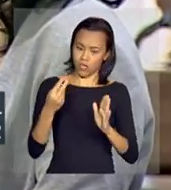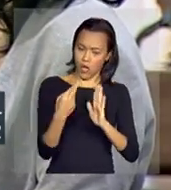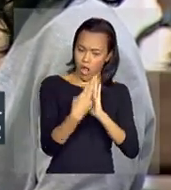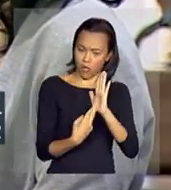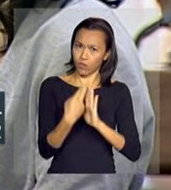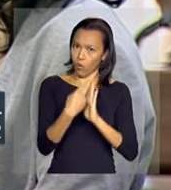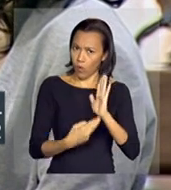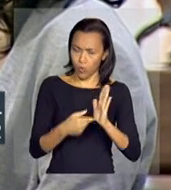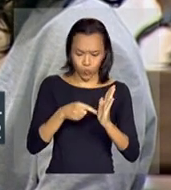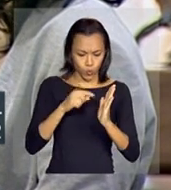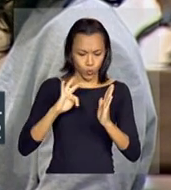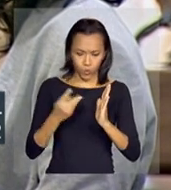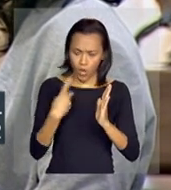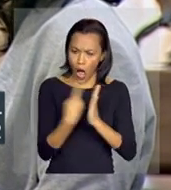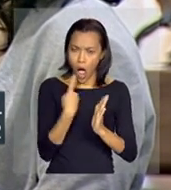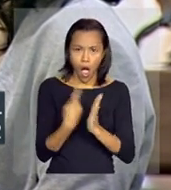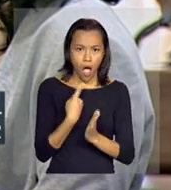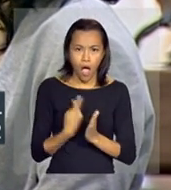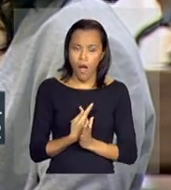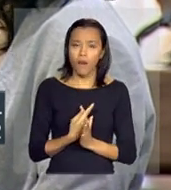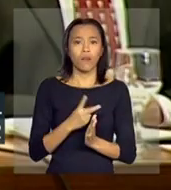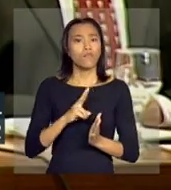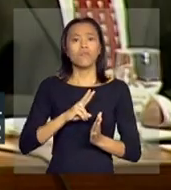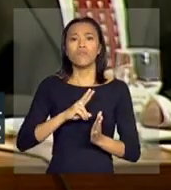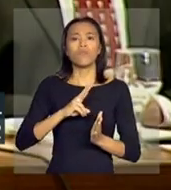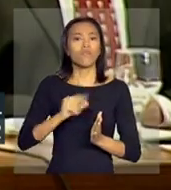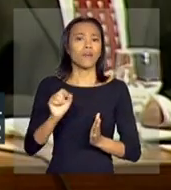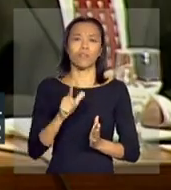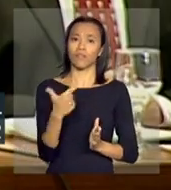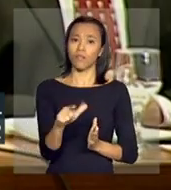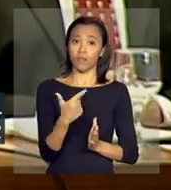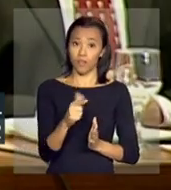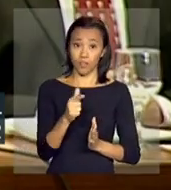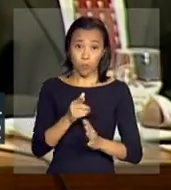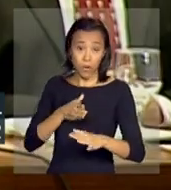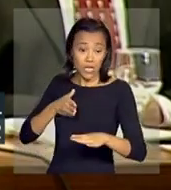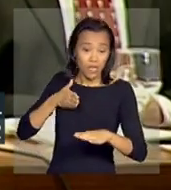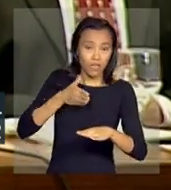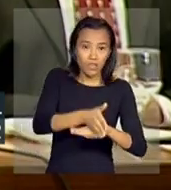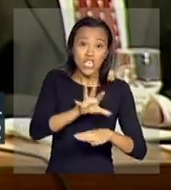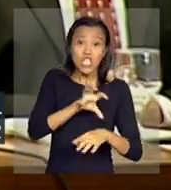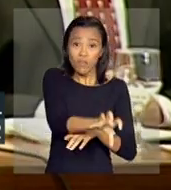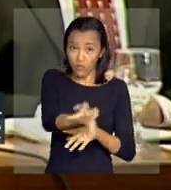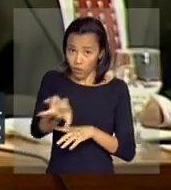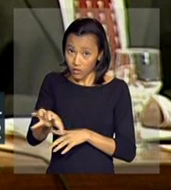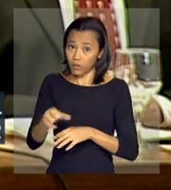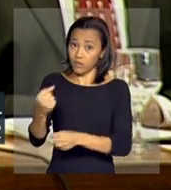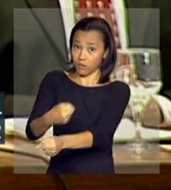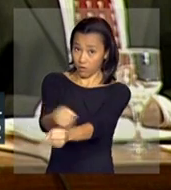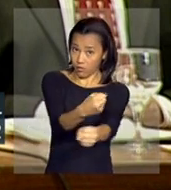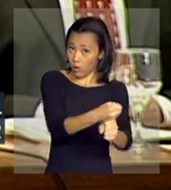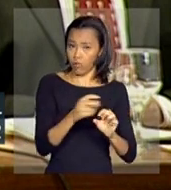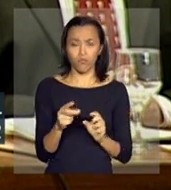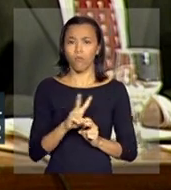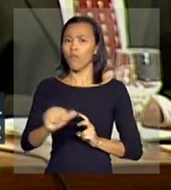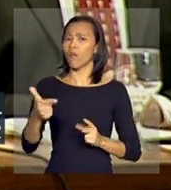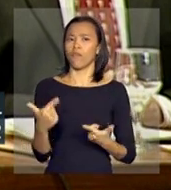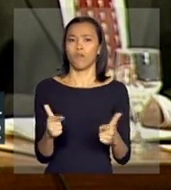relatórios iniciais, não terá nenhuma interferência com as obras. As obras prosseguem, nós temos